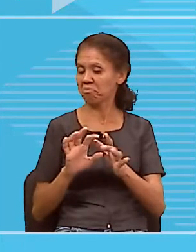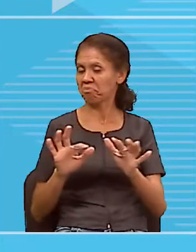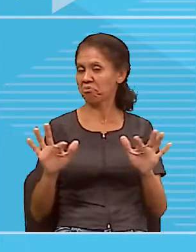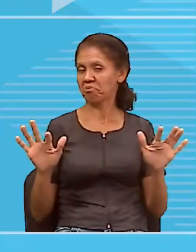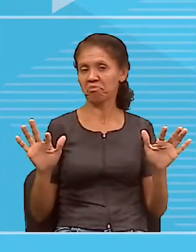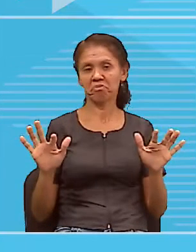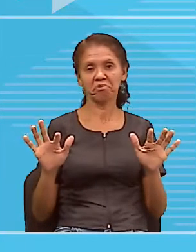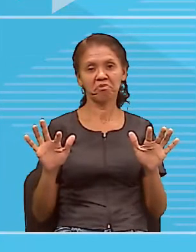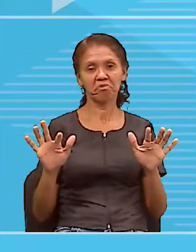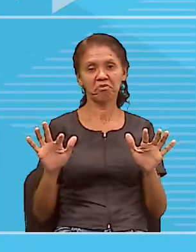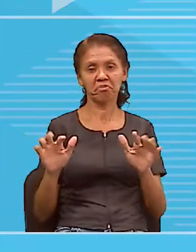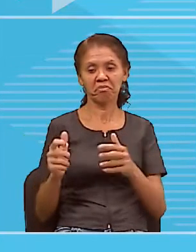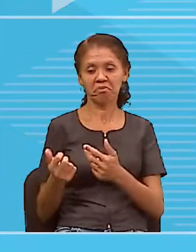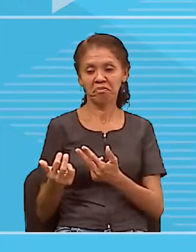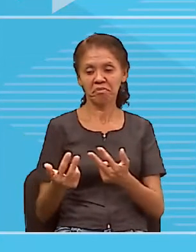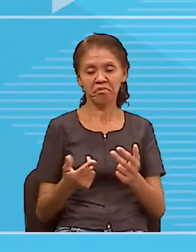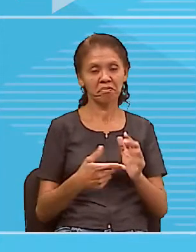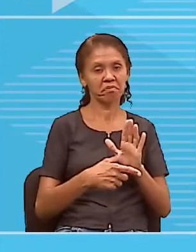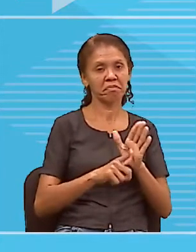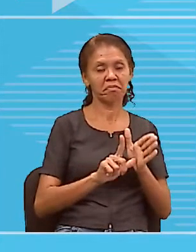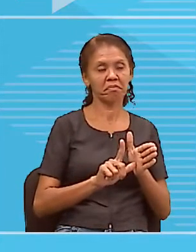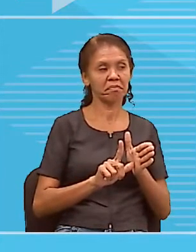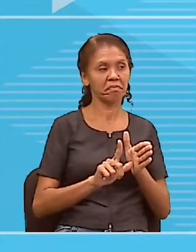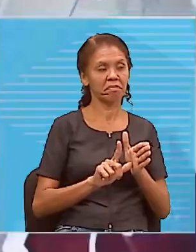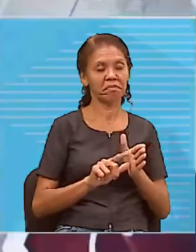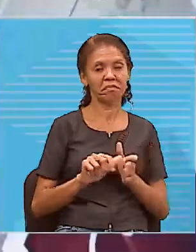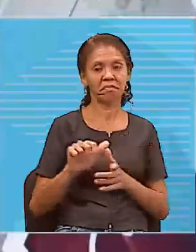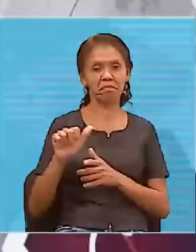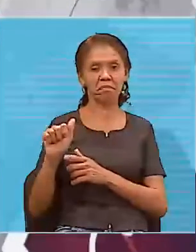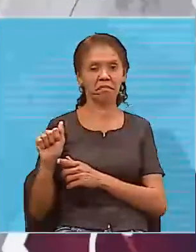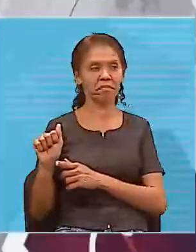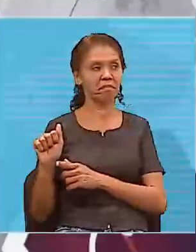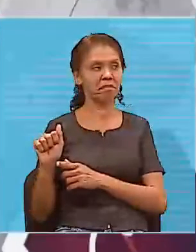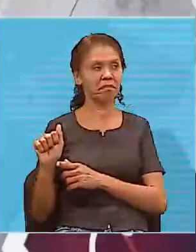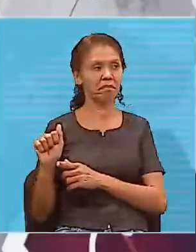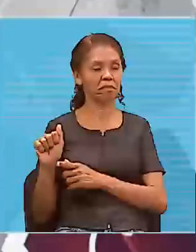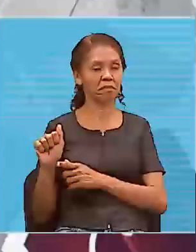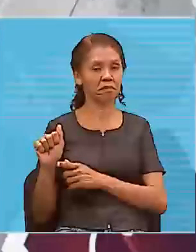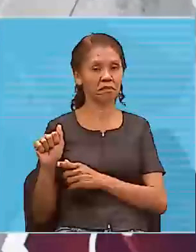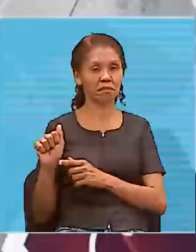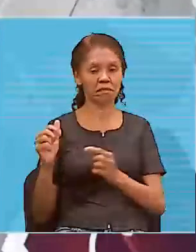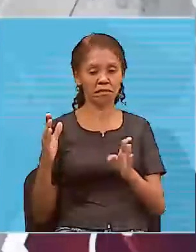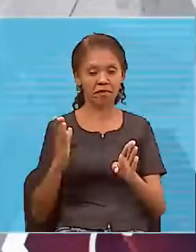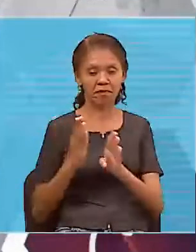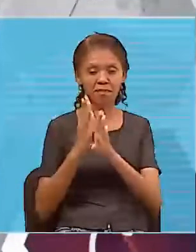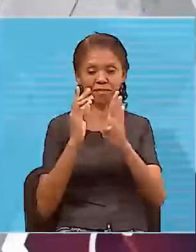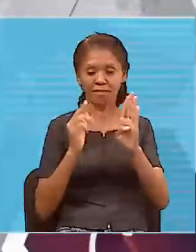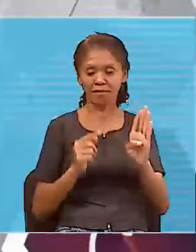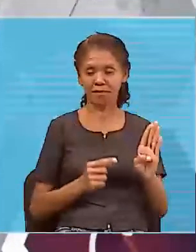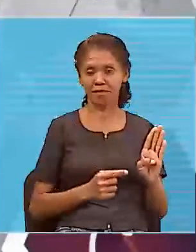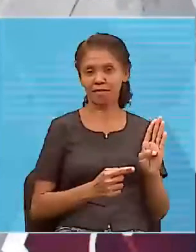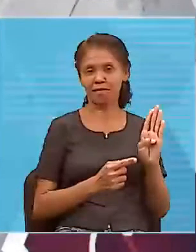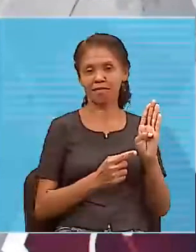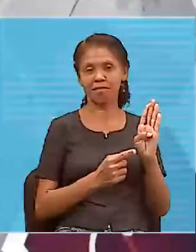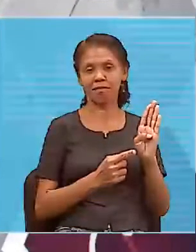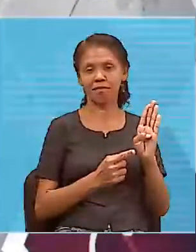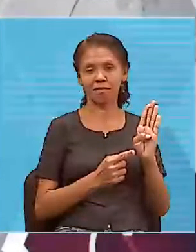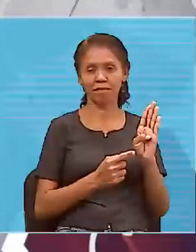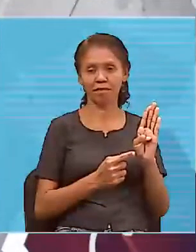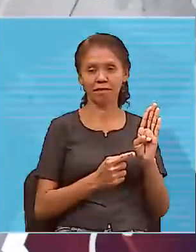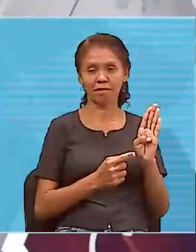antes então a onda a atravessa a b nesse ponto de encontro